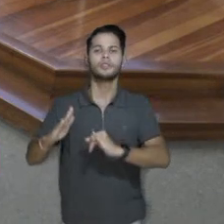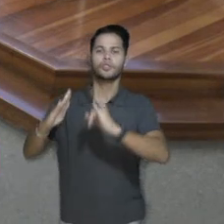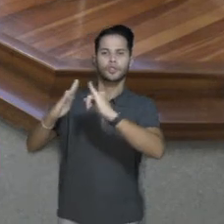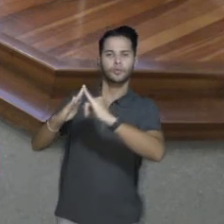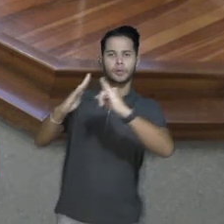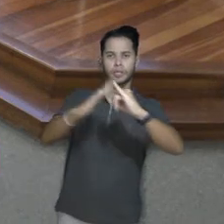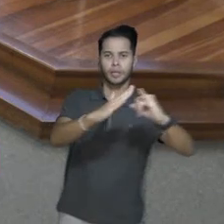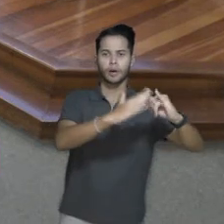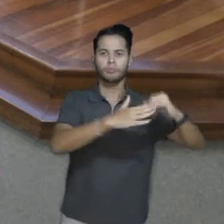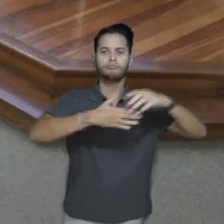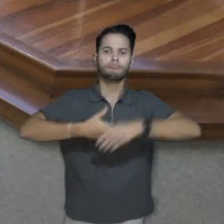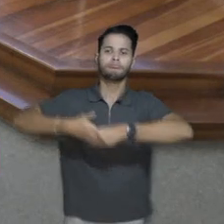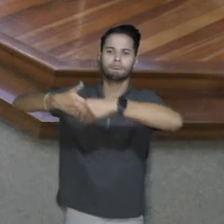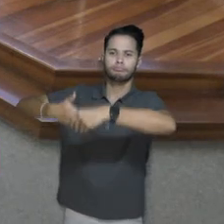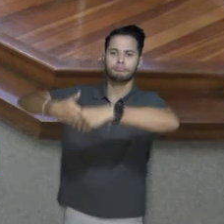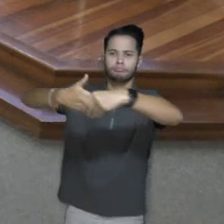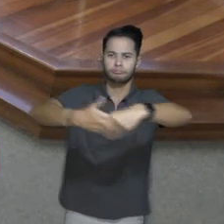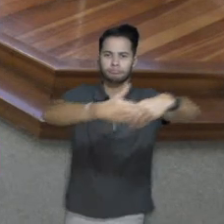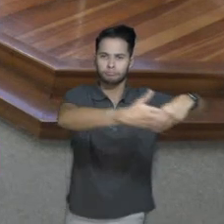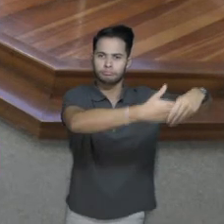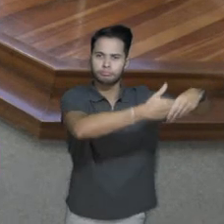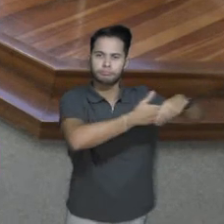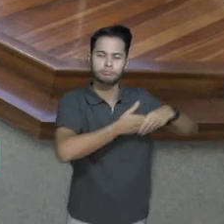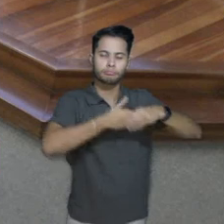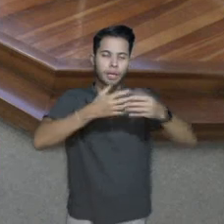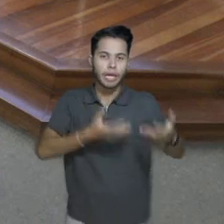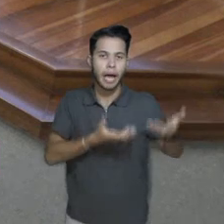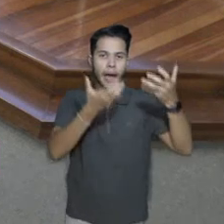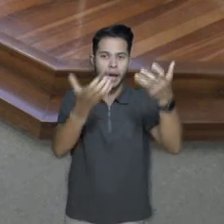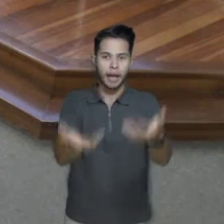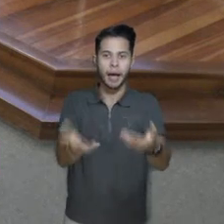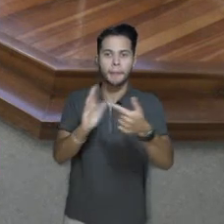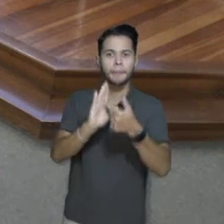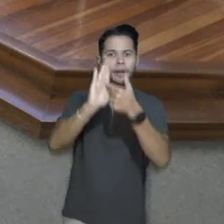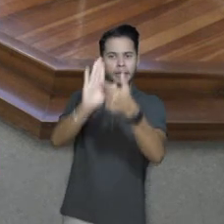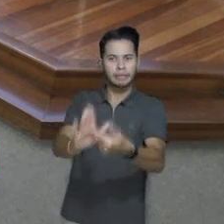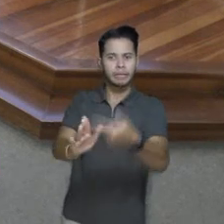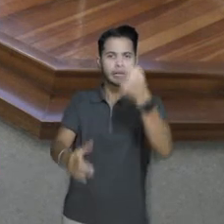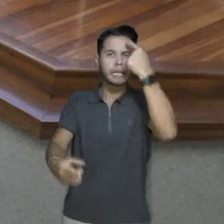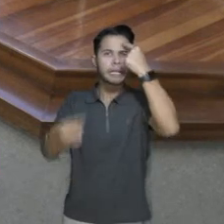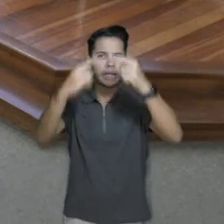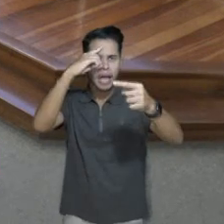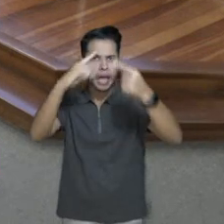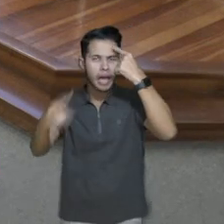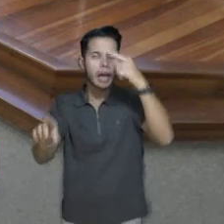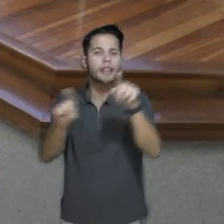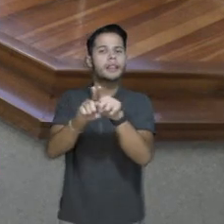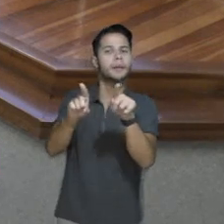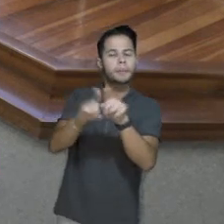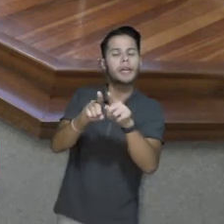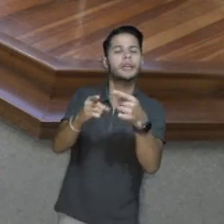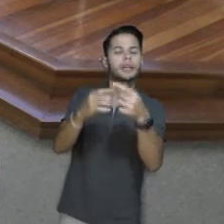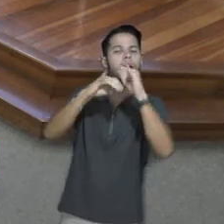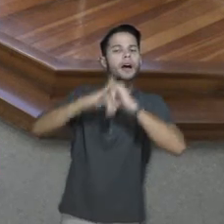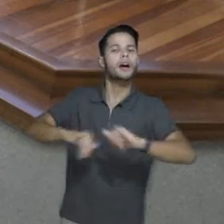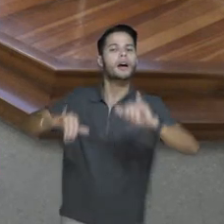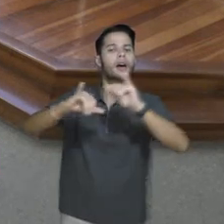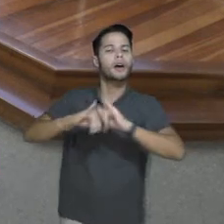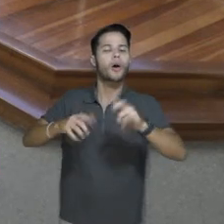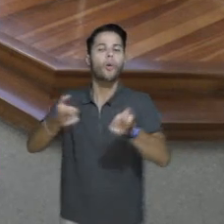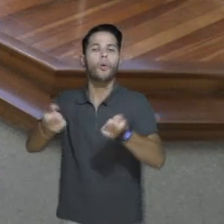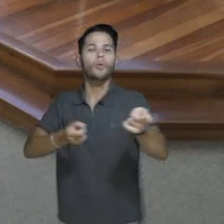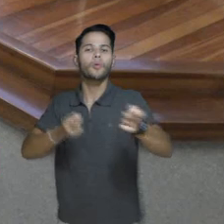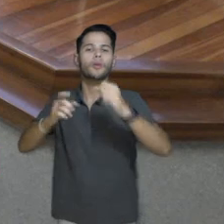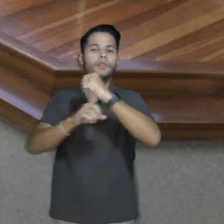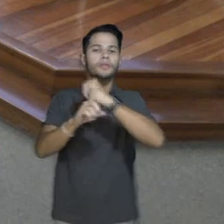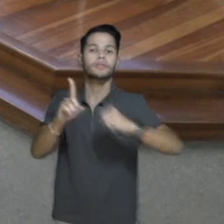outra traz ideias e a gente começa a fiscalizar a gente começa a fomentar essa cultura de controle social meus amigos eh